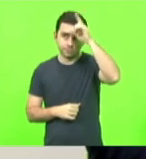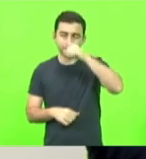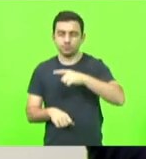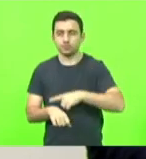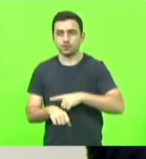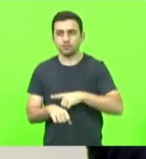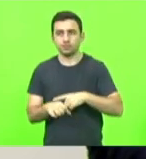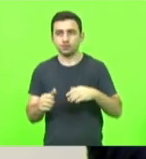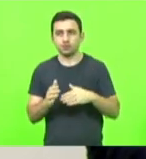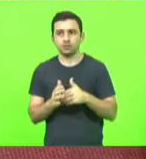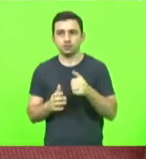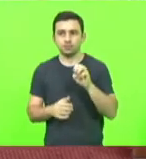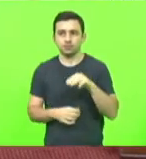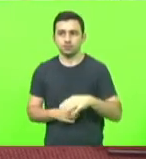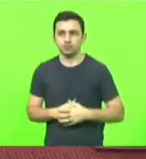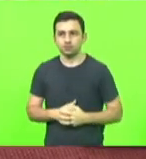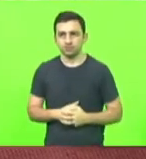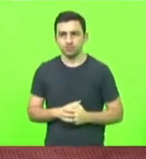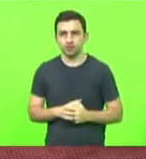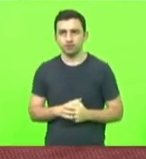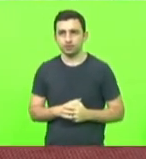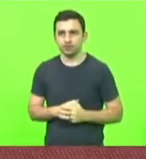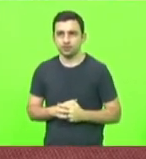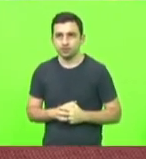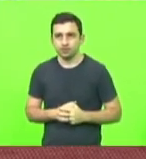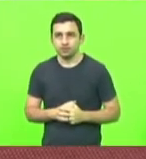10 minutos, deputado.